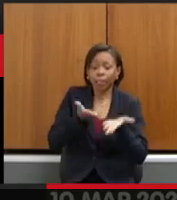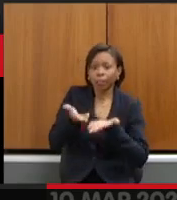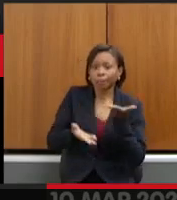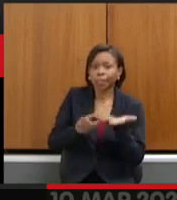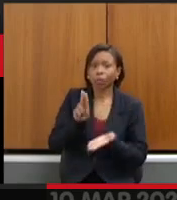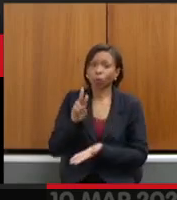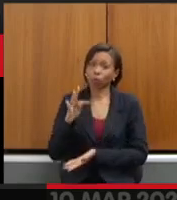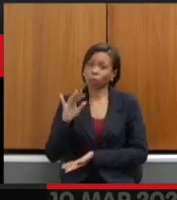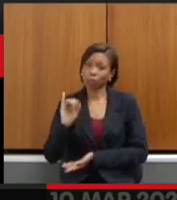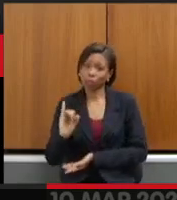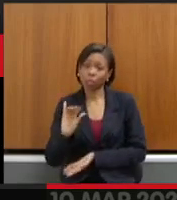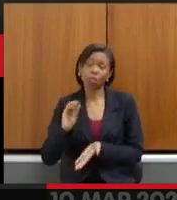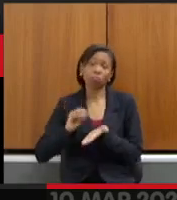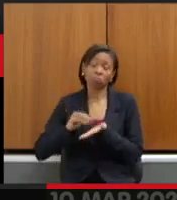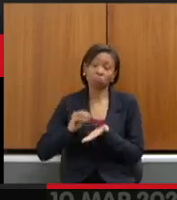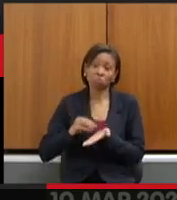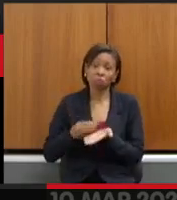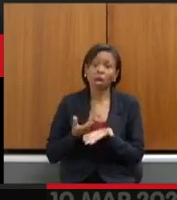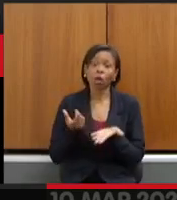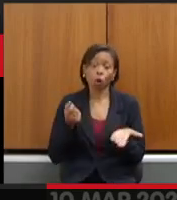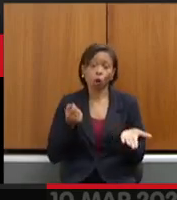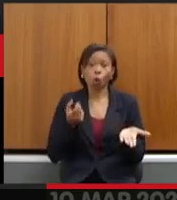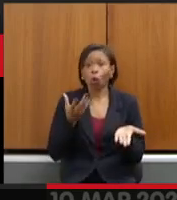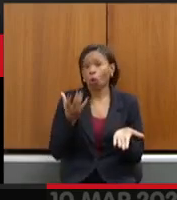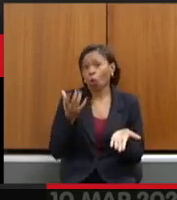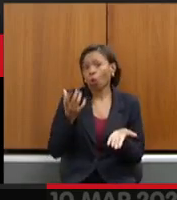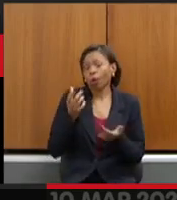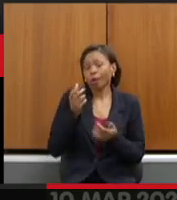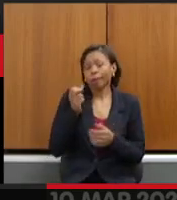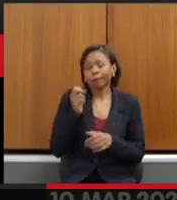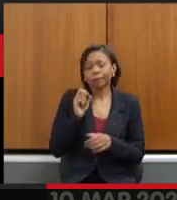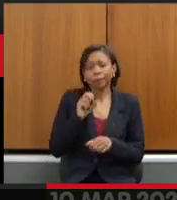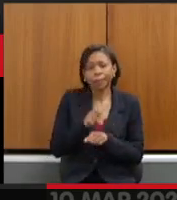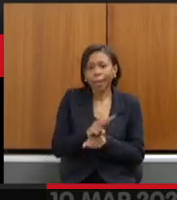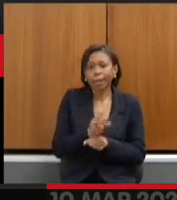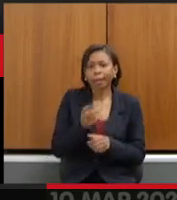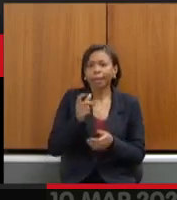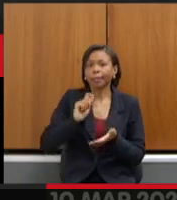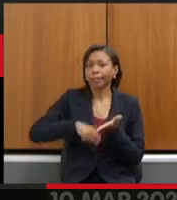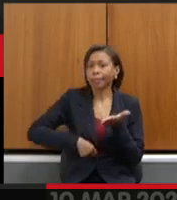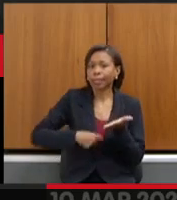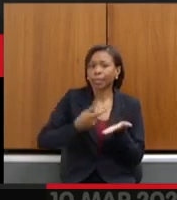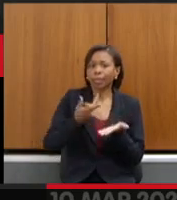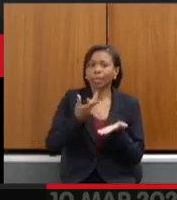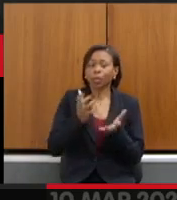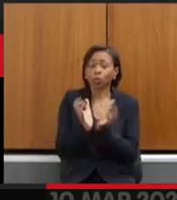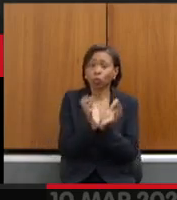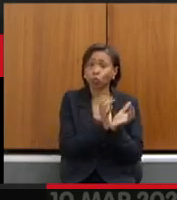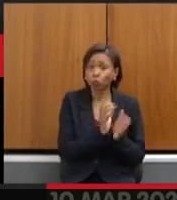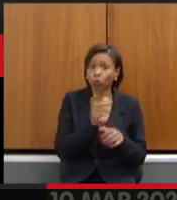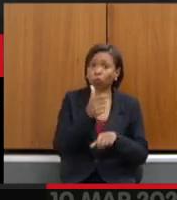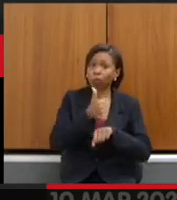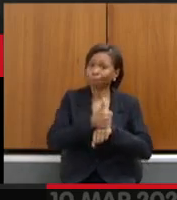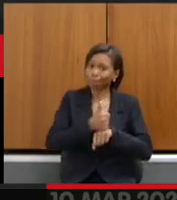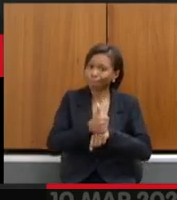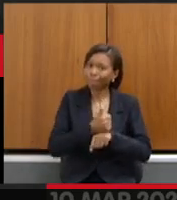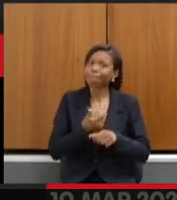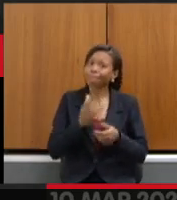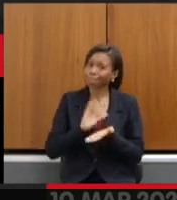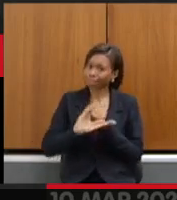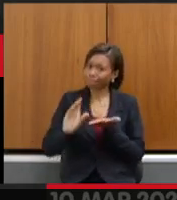UTI LED contratação de equipe que se investimentos deveriam ter sido feitos a tempo e a hora e a gente precisa